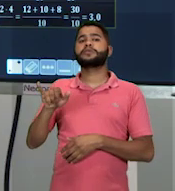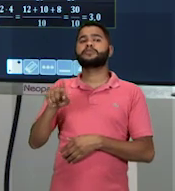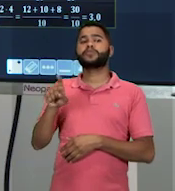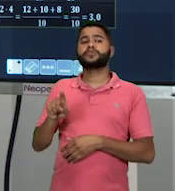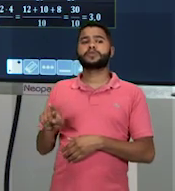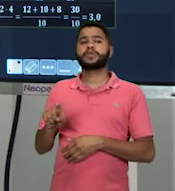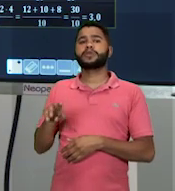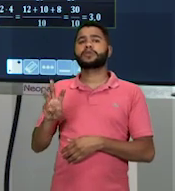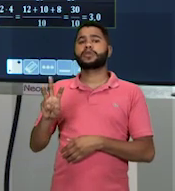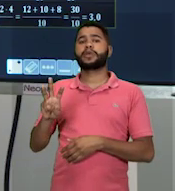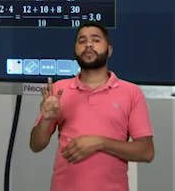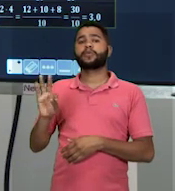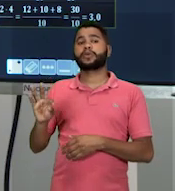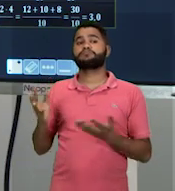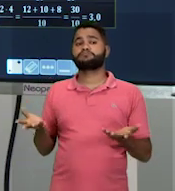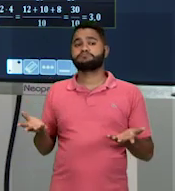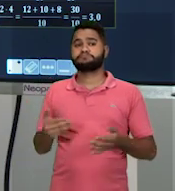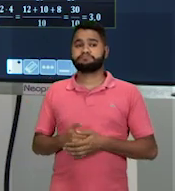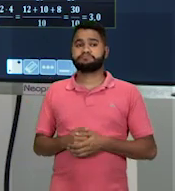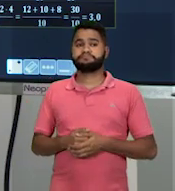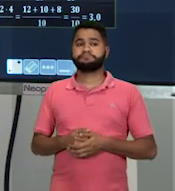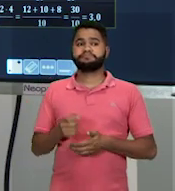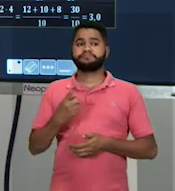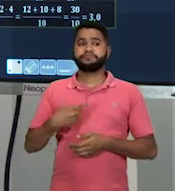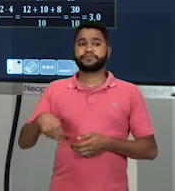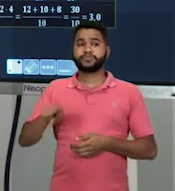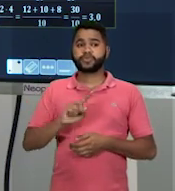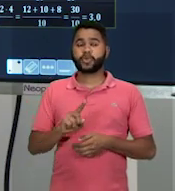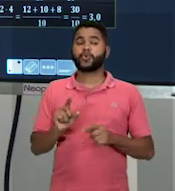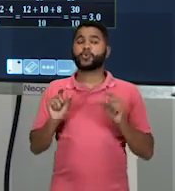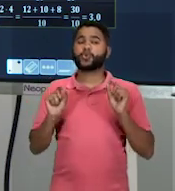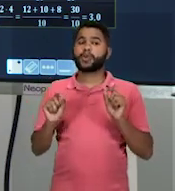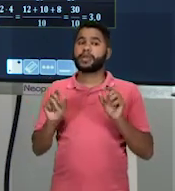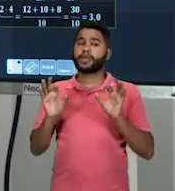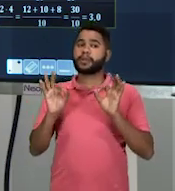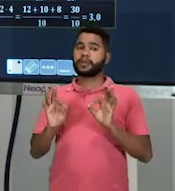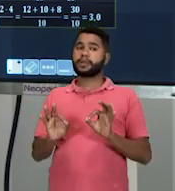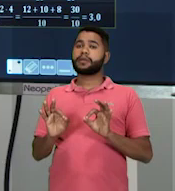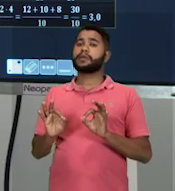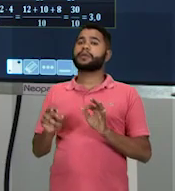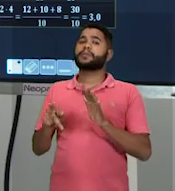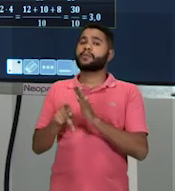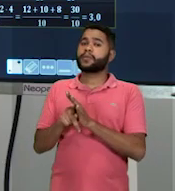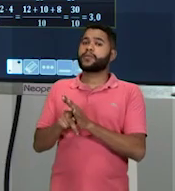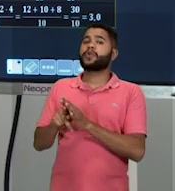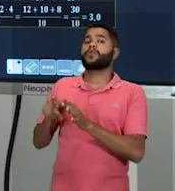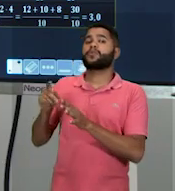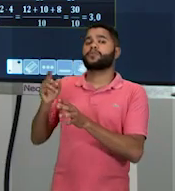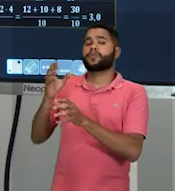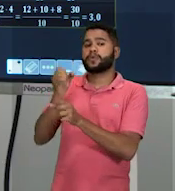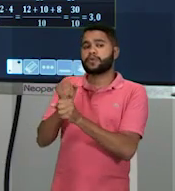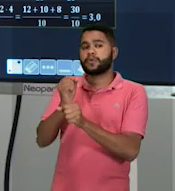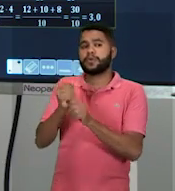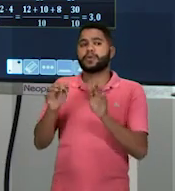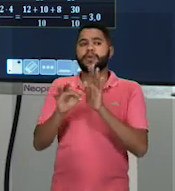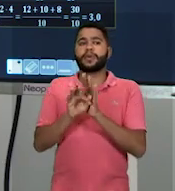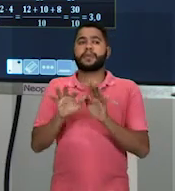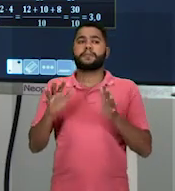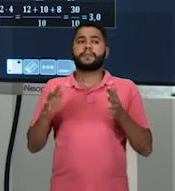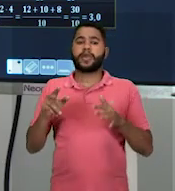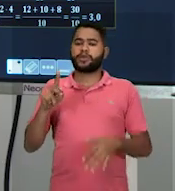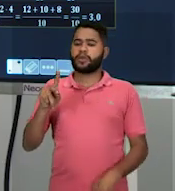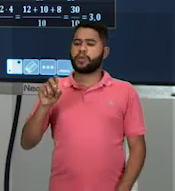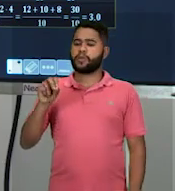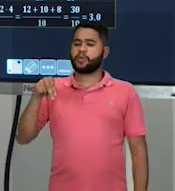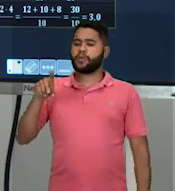W ou T. Bom, então nós vamos exatamente usar essa fórmula. da média ponderada. Gente, reparem o